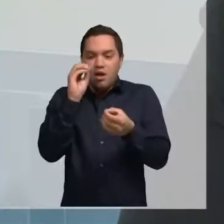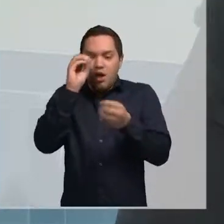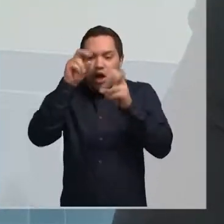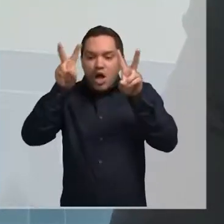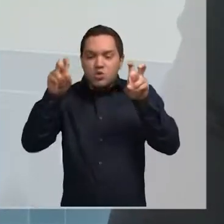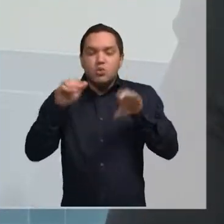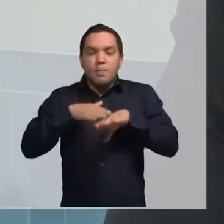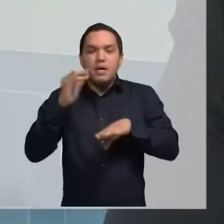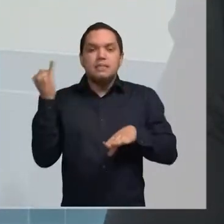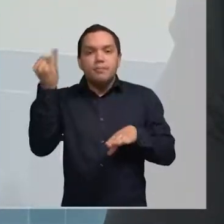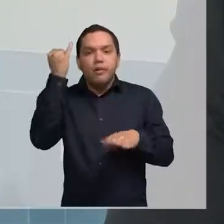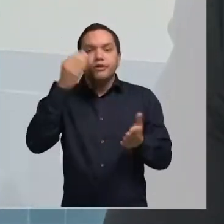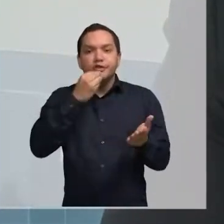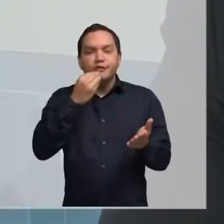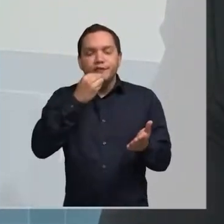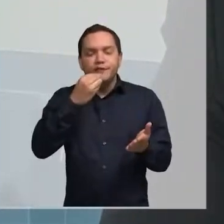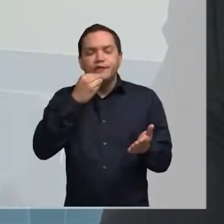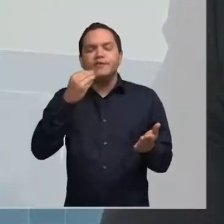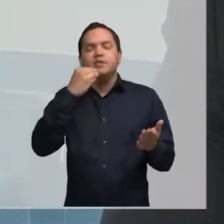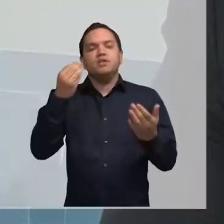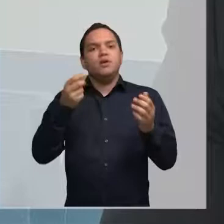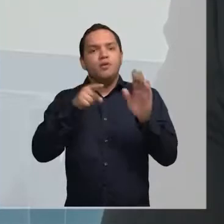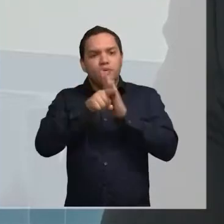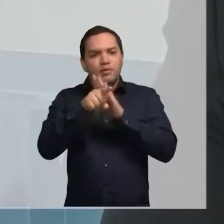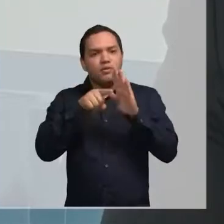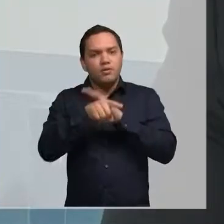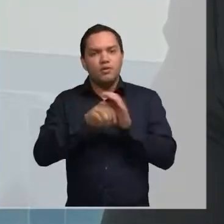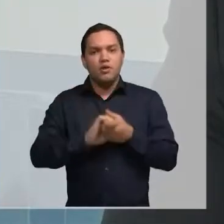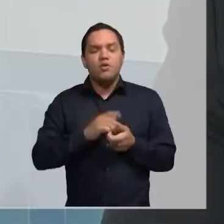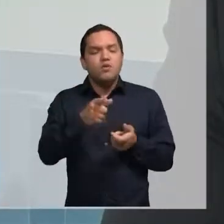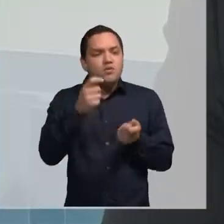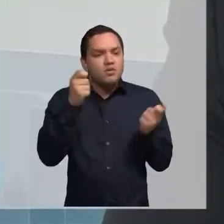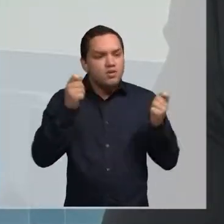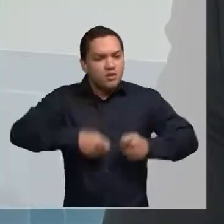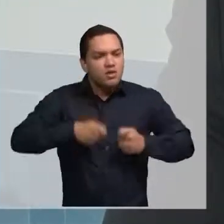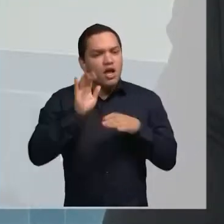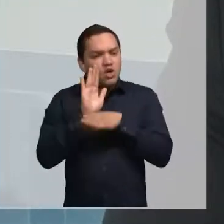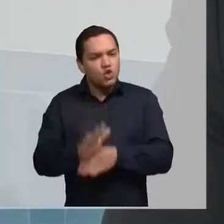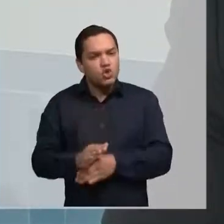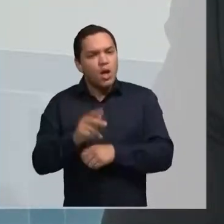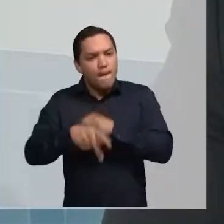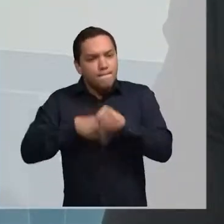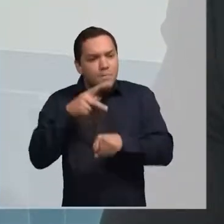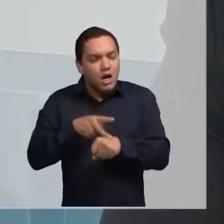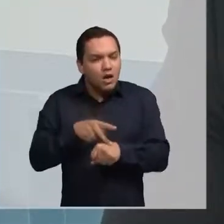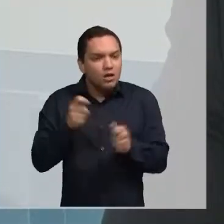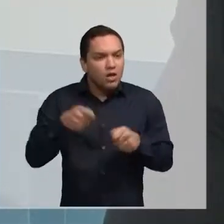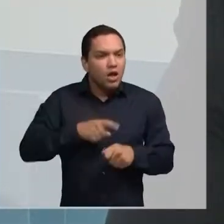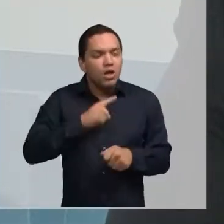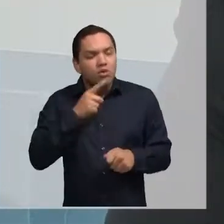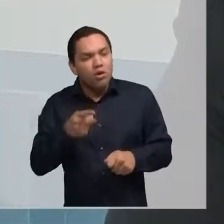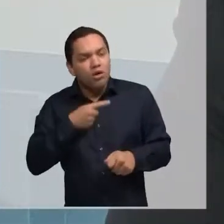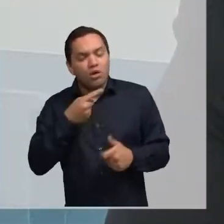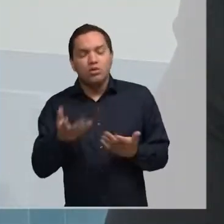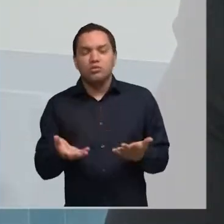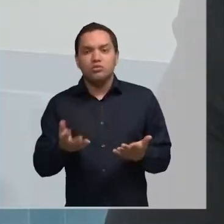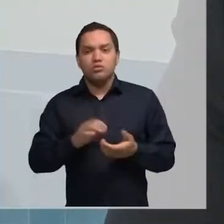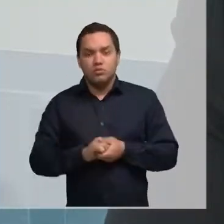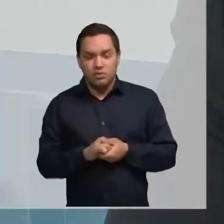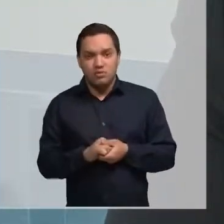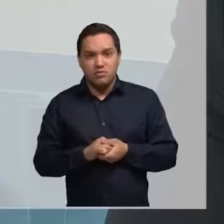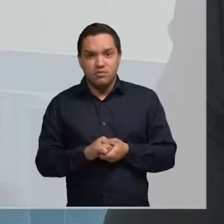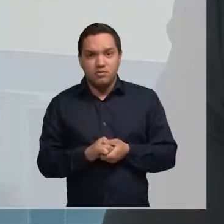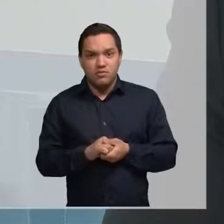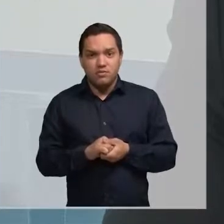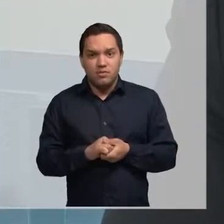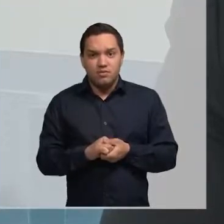interessam se esses candidatos têm condição de fazer alguma coisa para esse país ou não. E essa discussão, eles estão preparados para